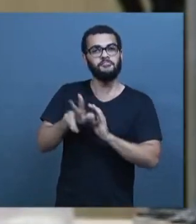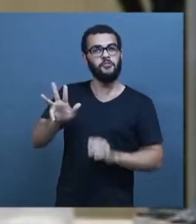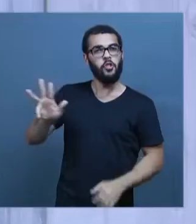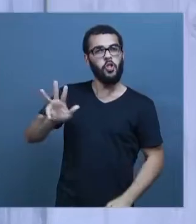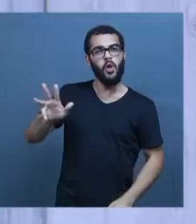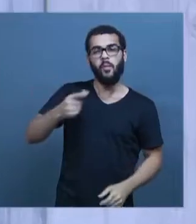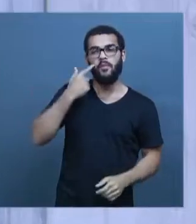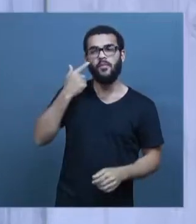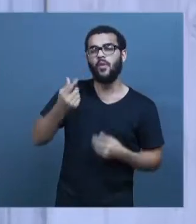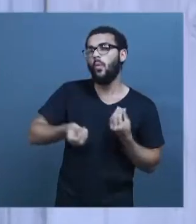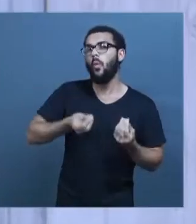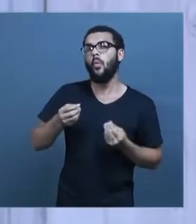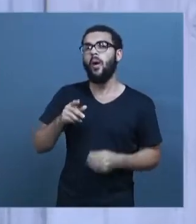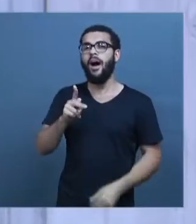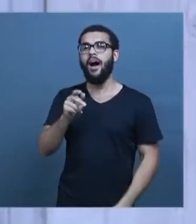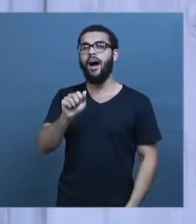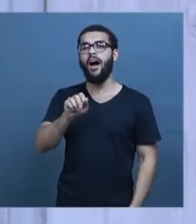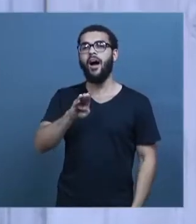corpus,